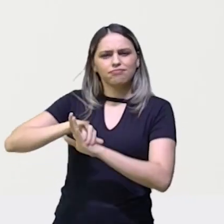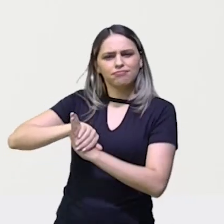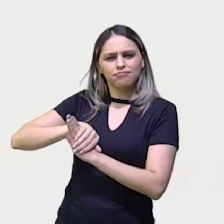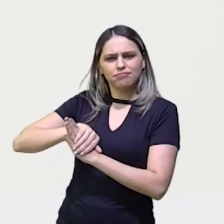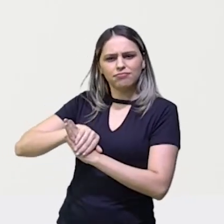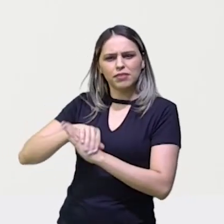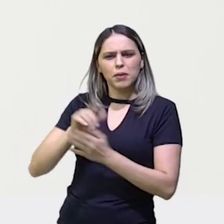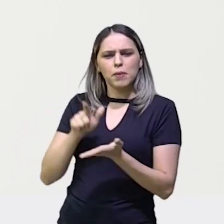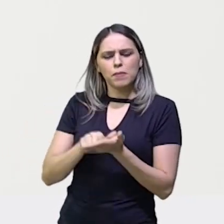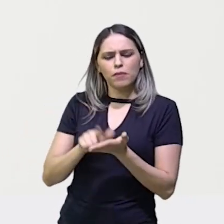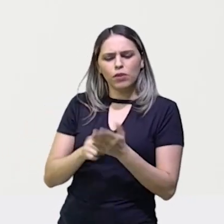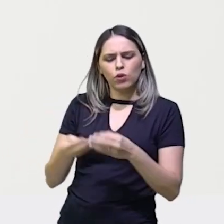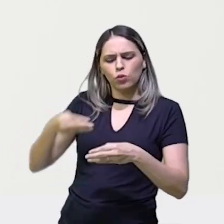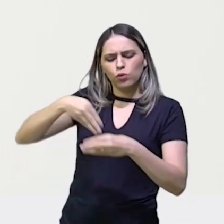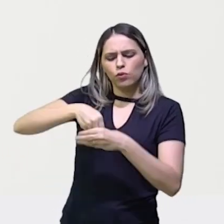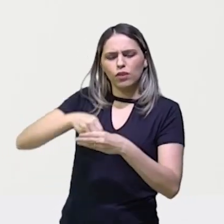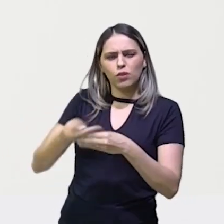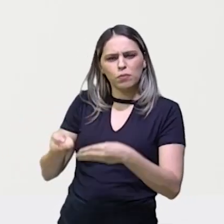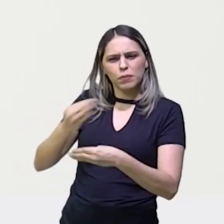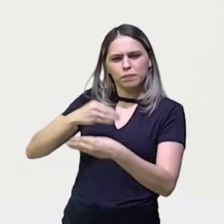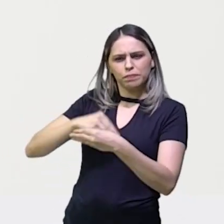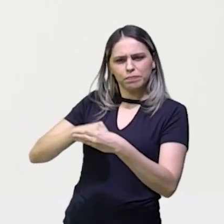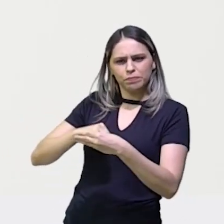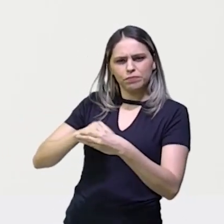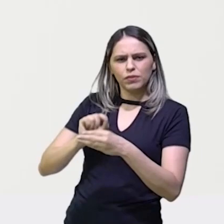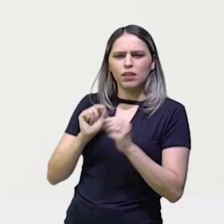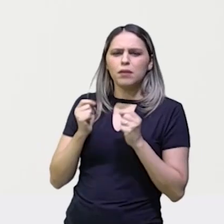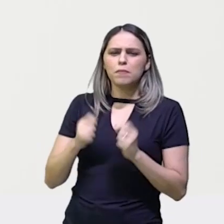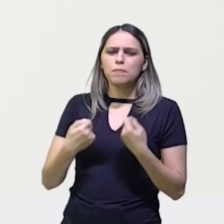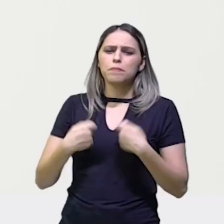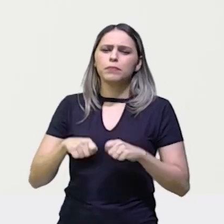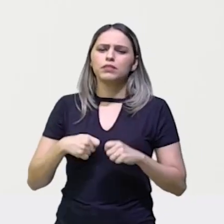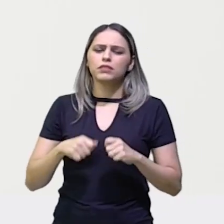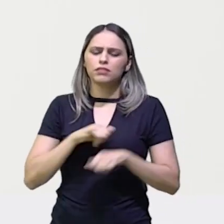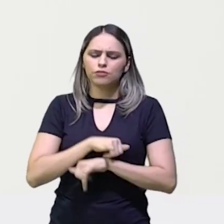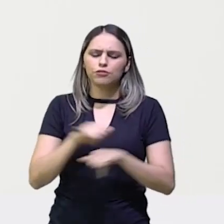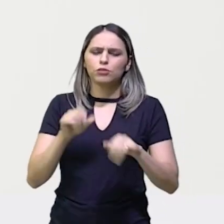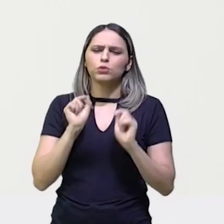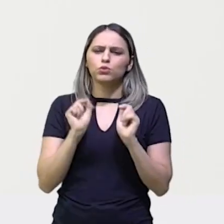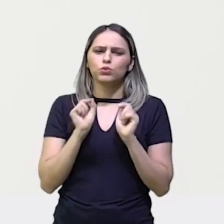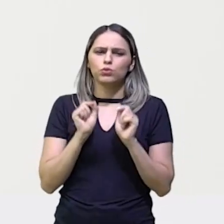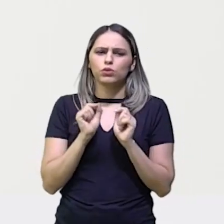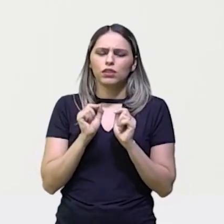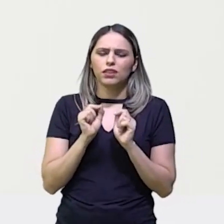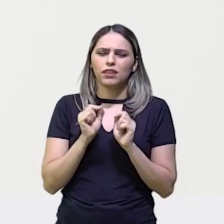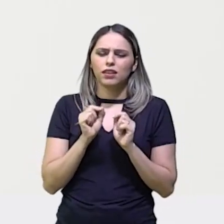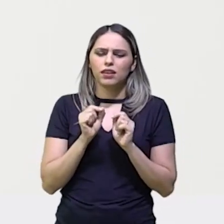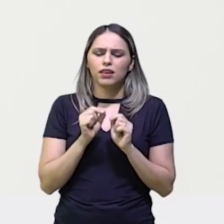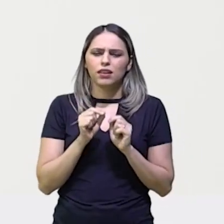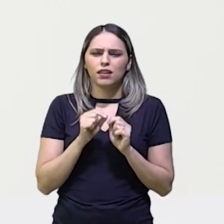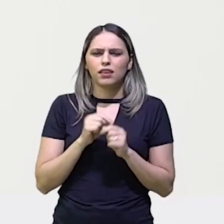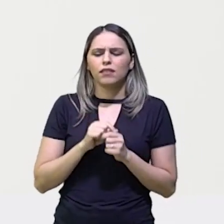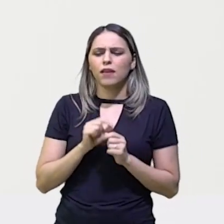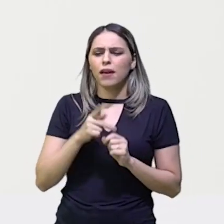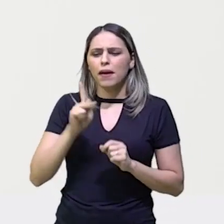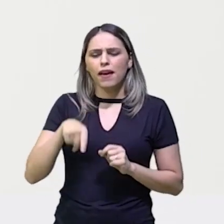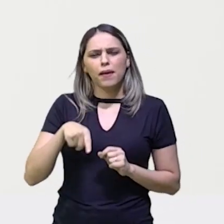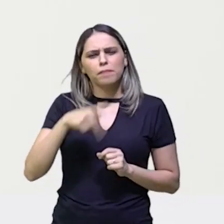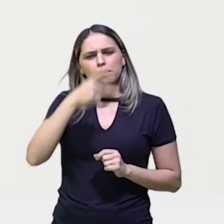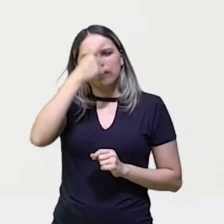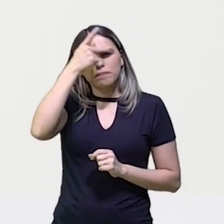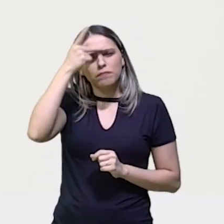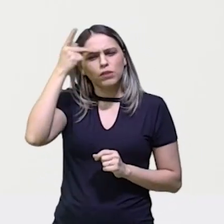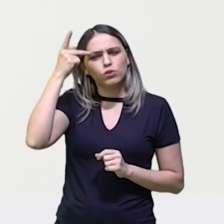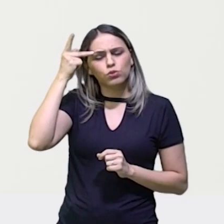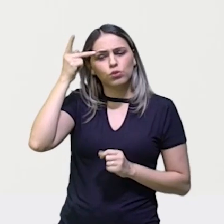um envelope de uma carta, vocês têm que colocar o quê? O destinatário. E o que é o destinatário,